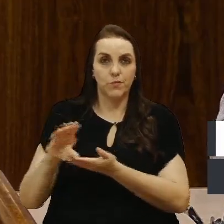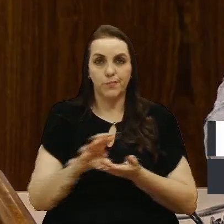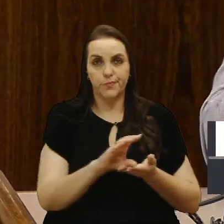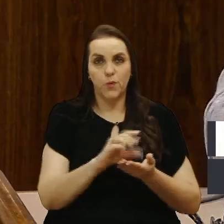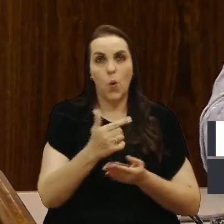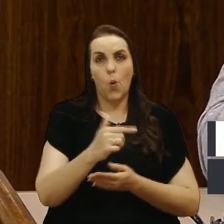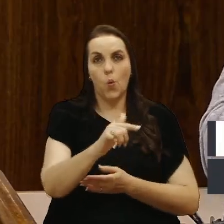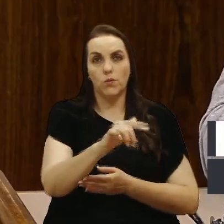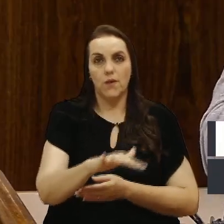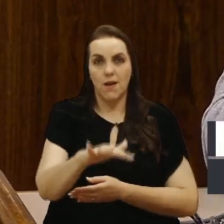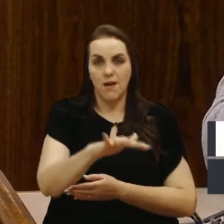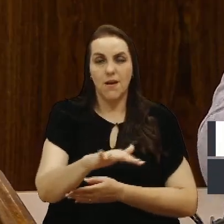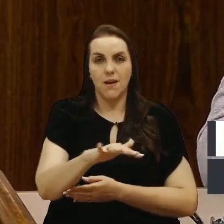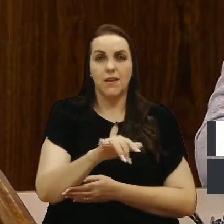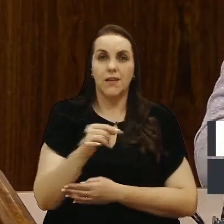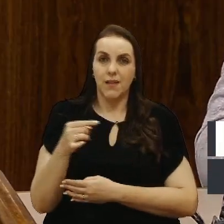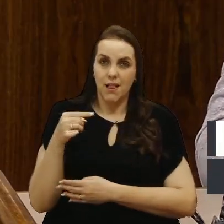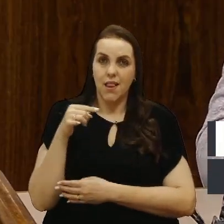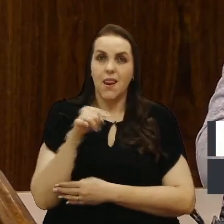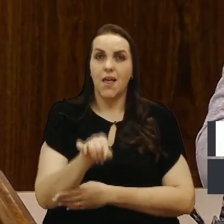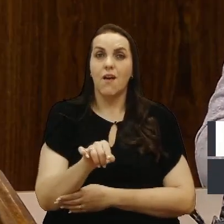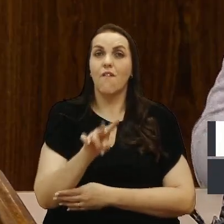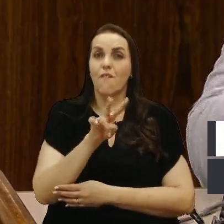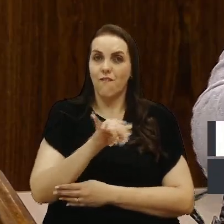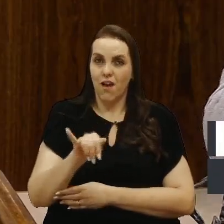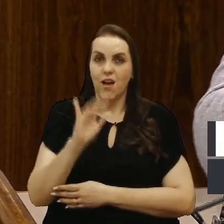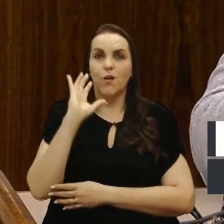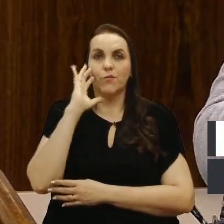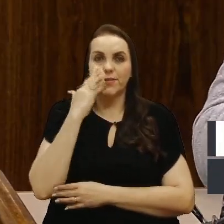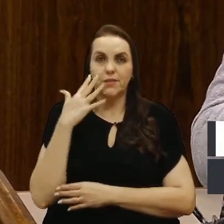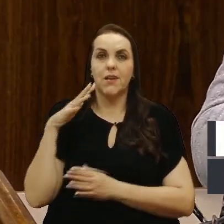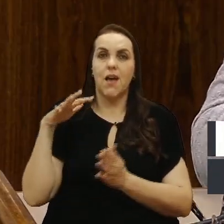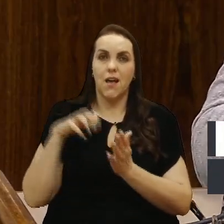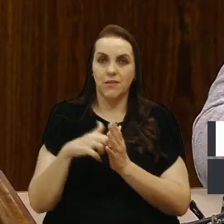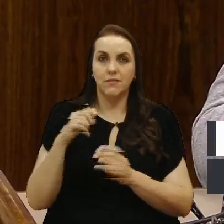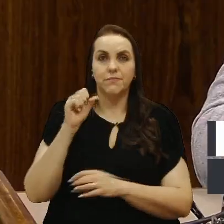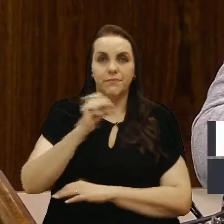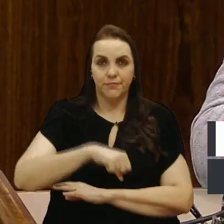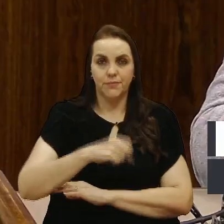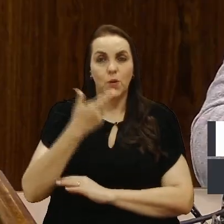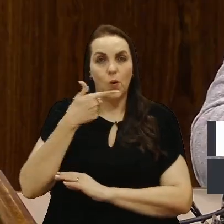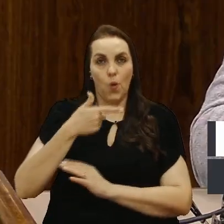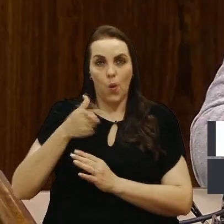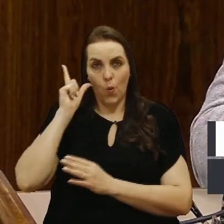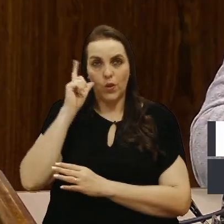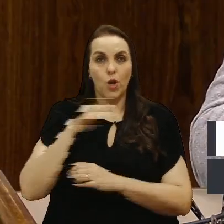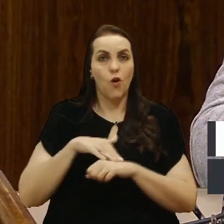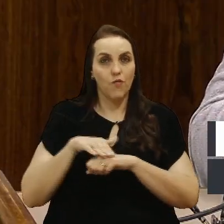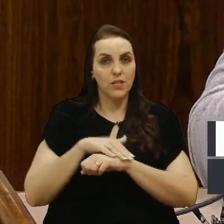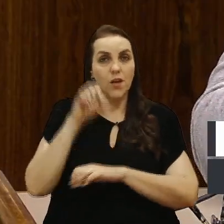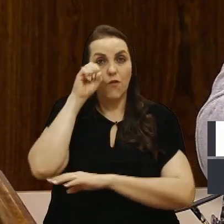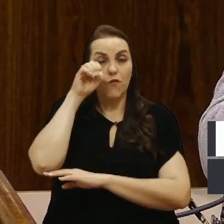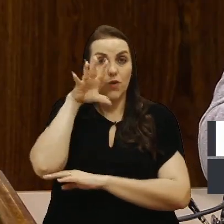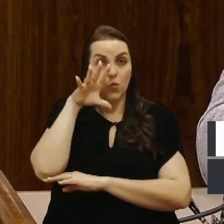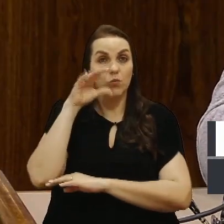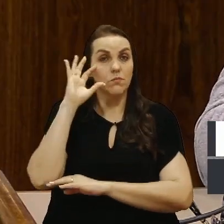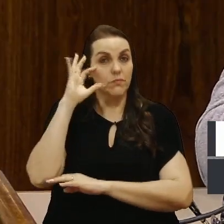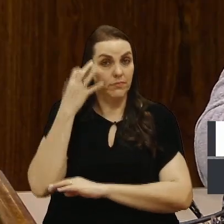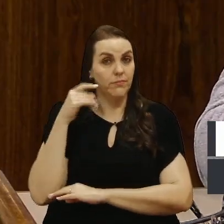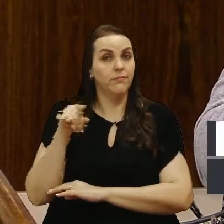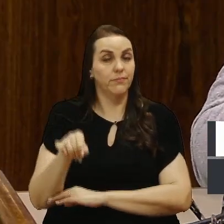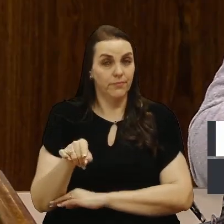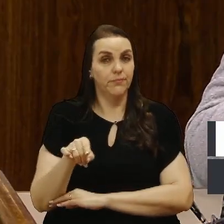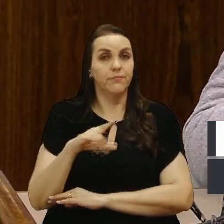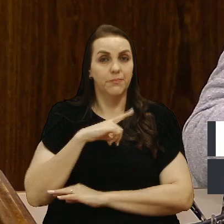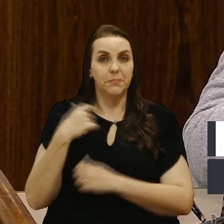área. E lá vai acontecer acidente, onde mesmo eu conversei com o secretário Fiuza sobre aquela situação, mas agora precisamos